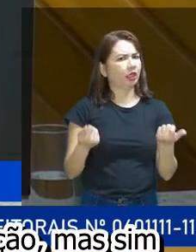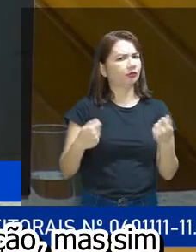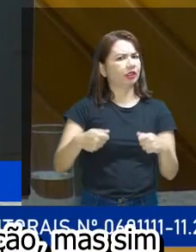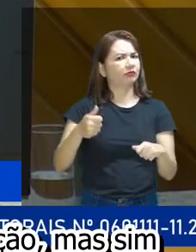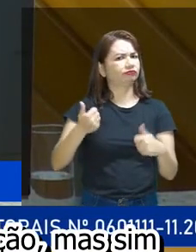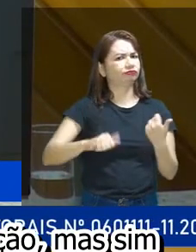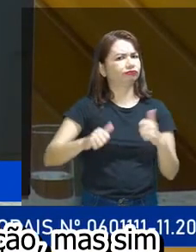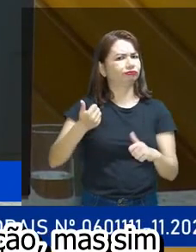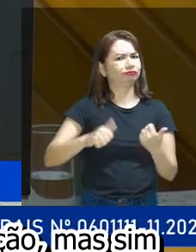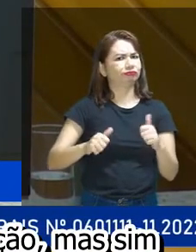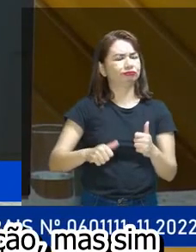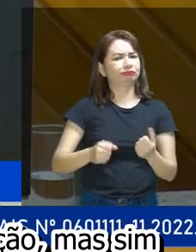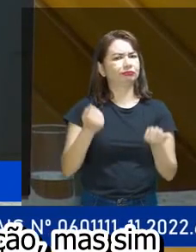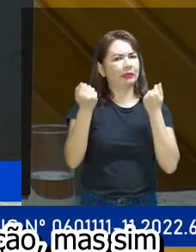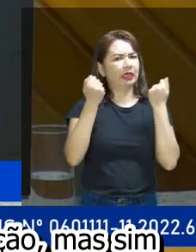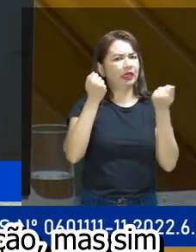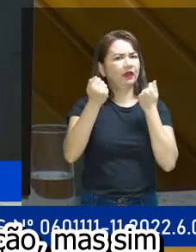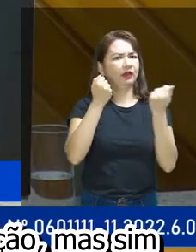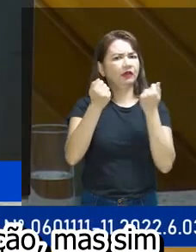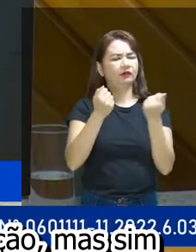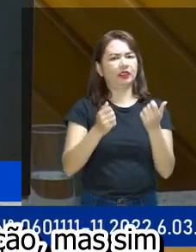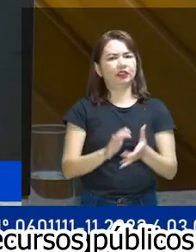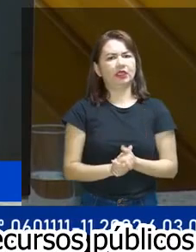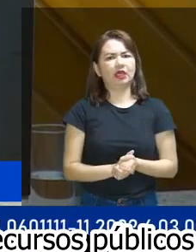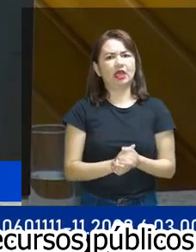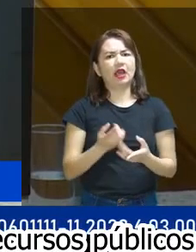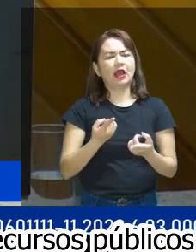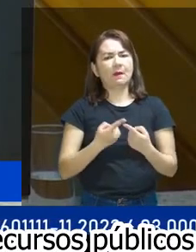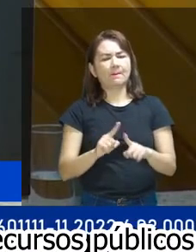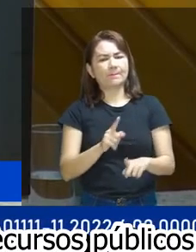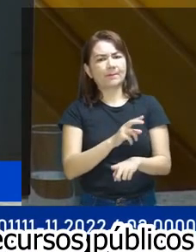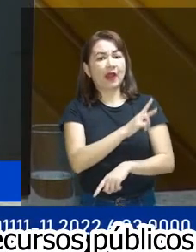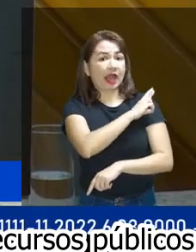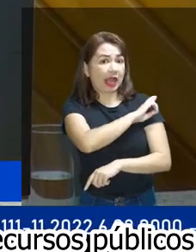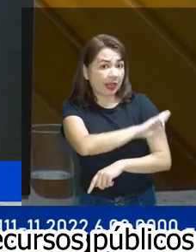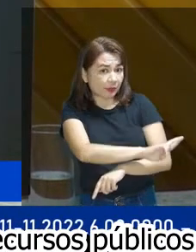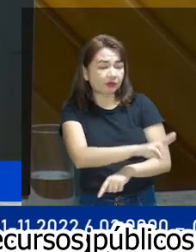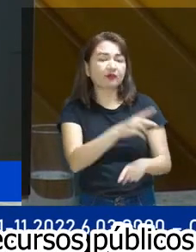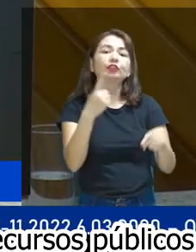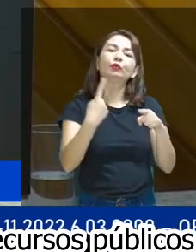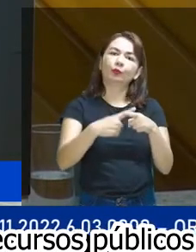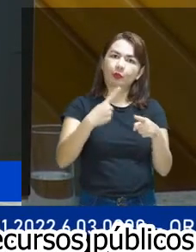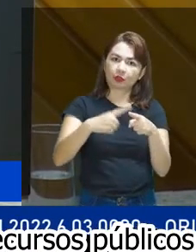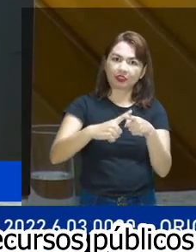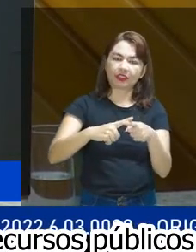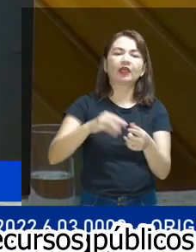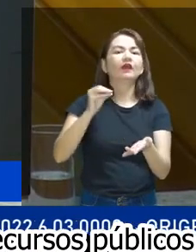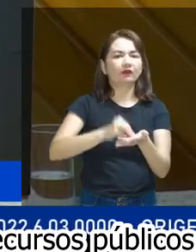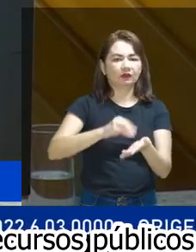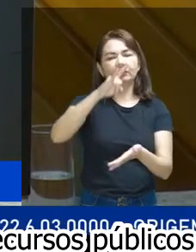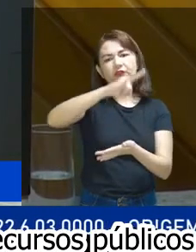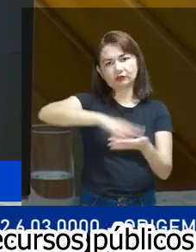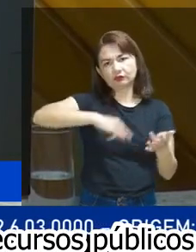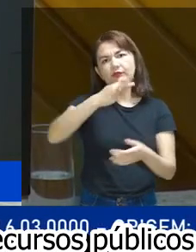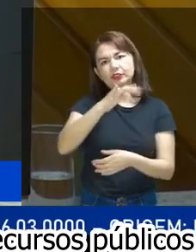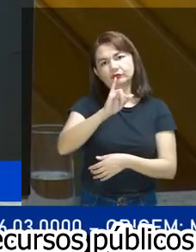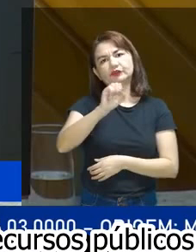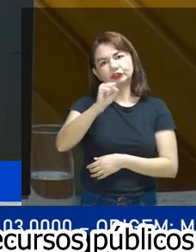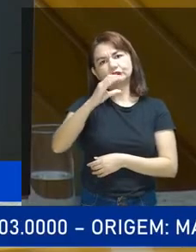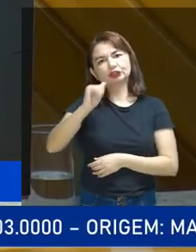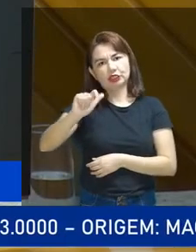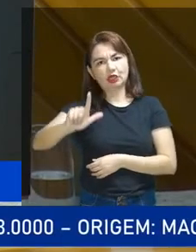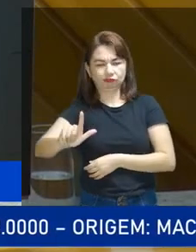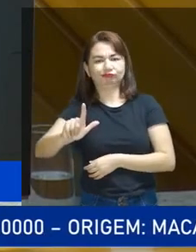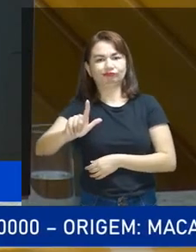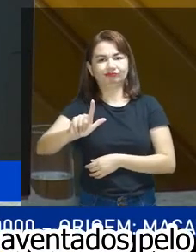foi esse o fundamento para a desaprovação, mas sim a ausência de notas fiscais relativas a gastos pagos com recursos